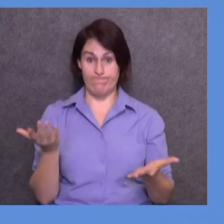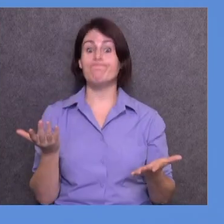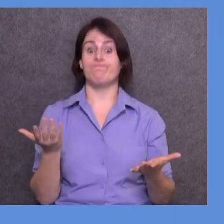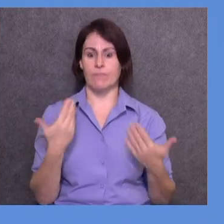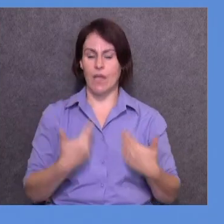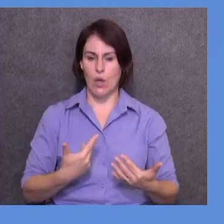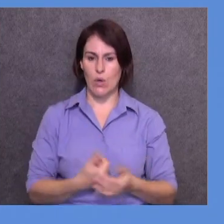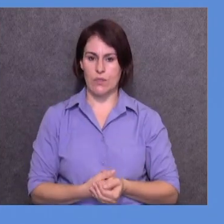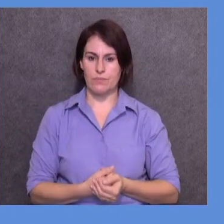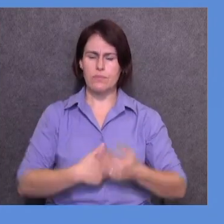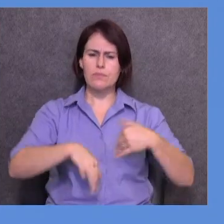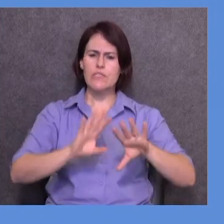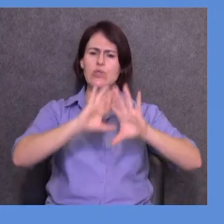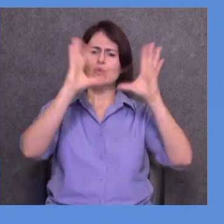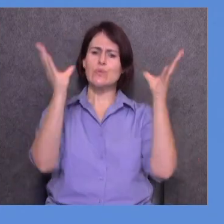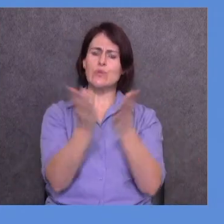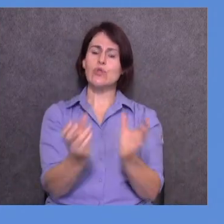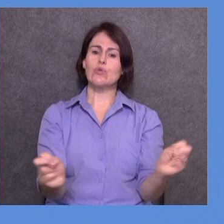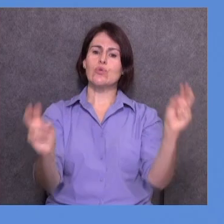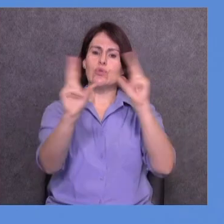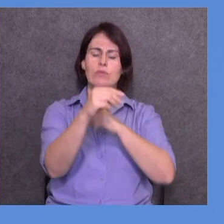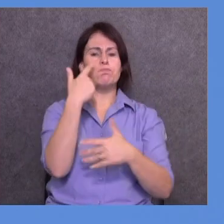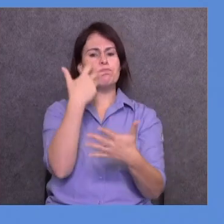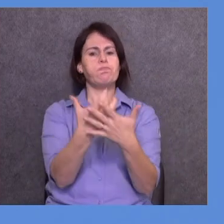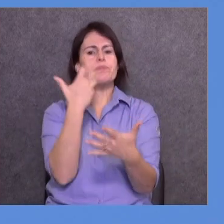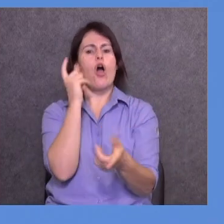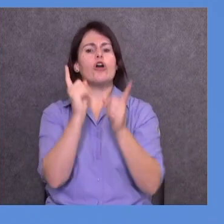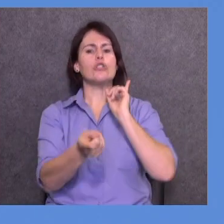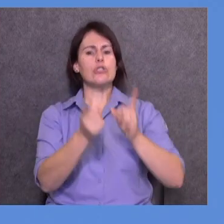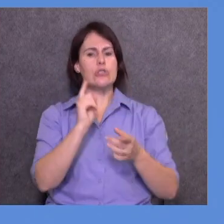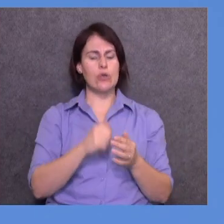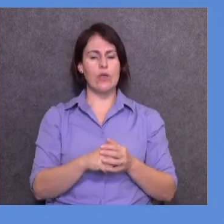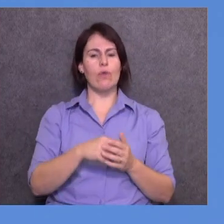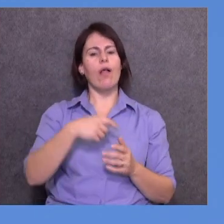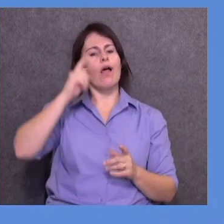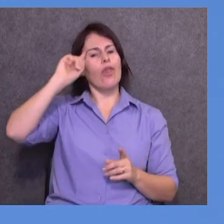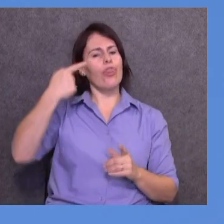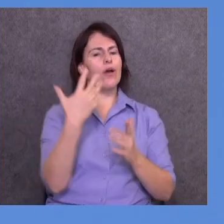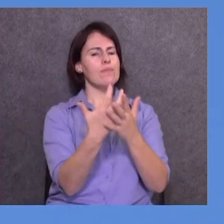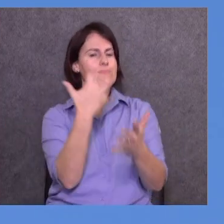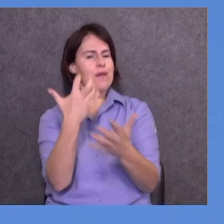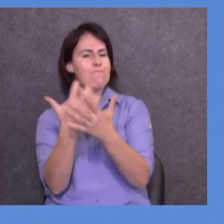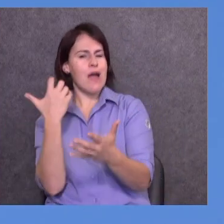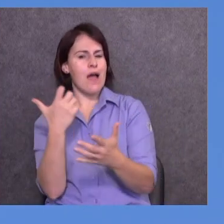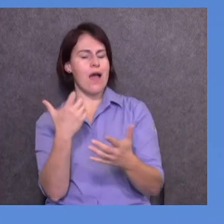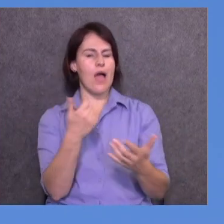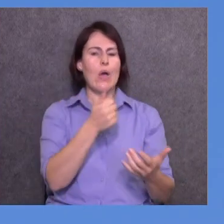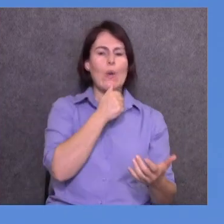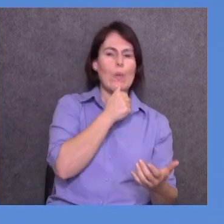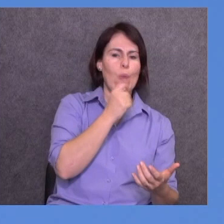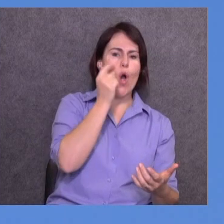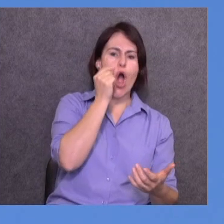E esse mundo novo manifesta-se nos sinais eloquentes do amor esponsal homem e